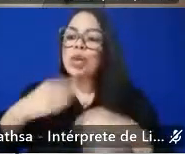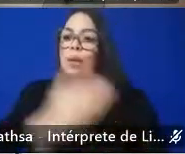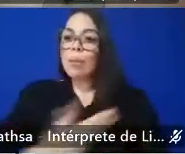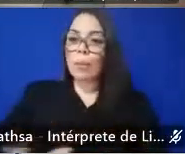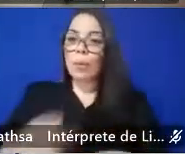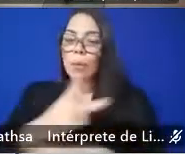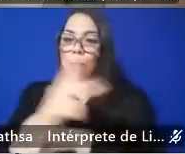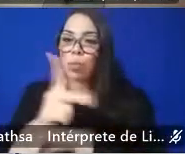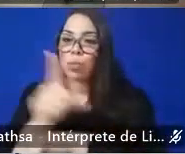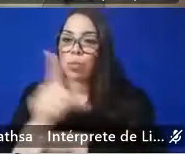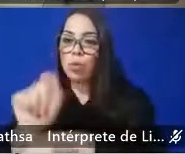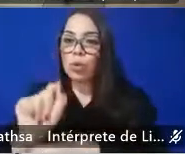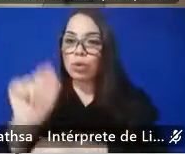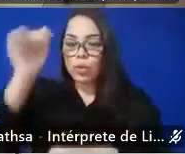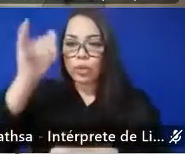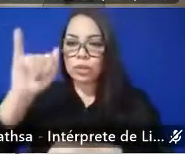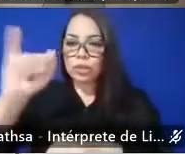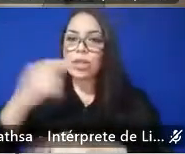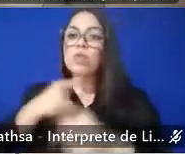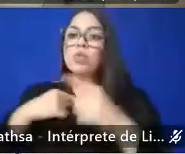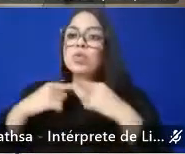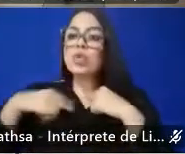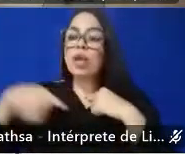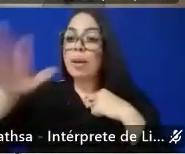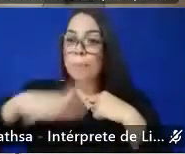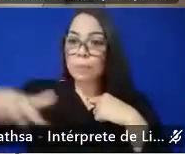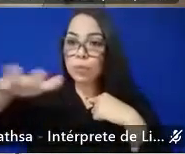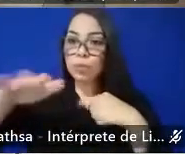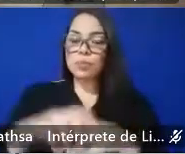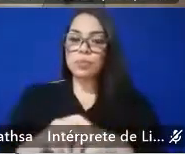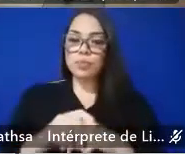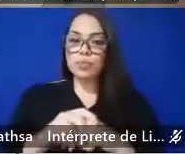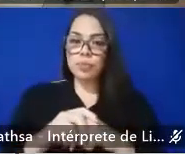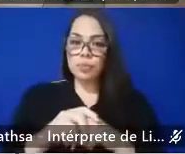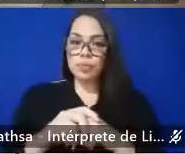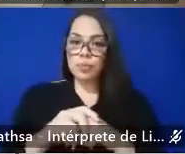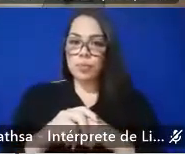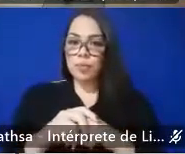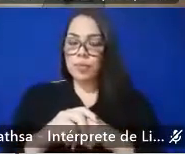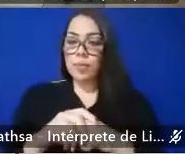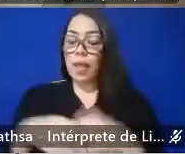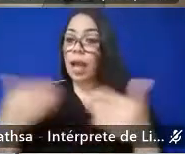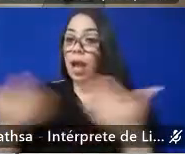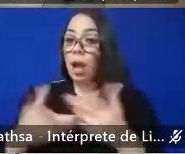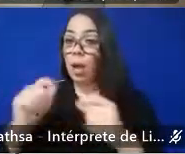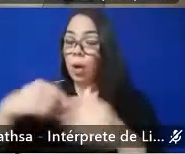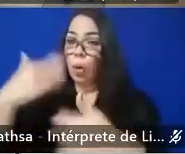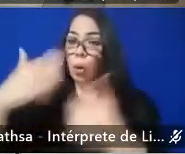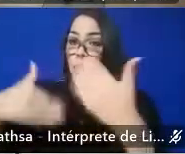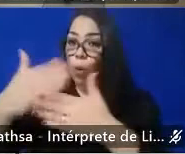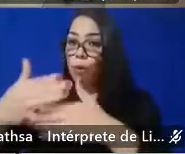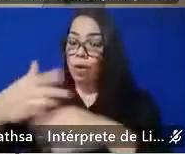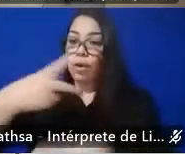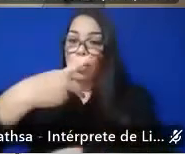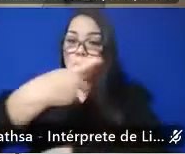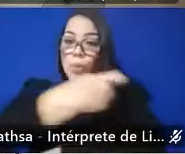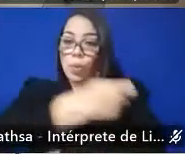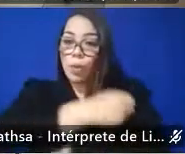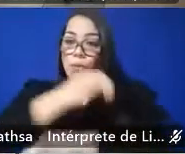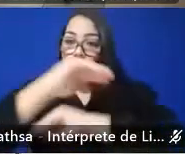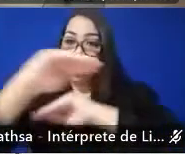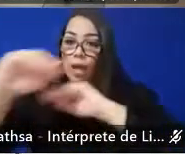dos interesses institucionais é atualmente o avanço da vacinação EA diminuição do